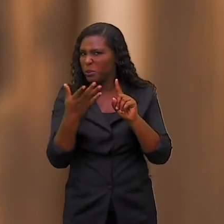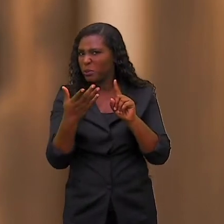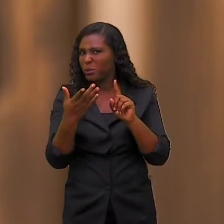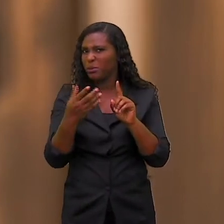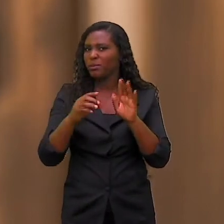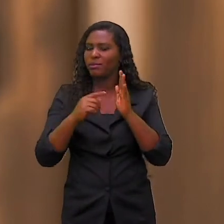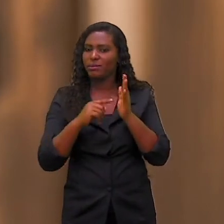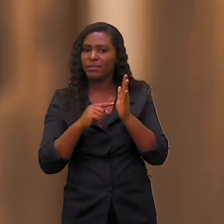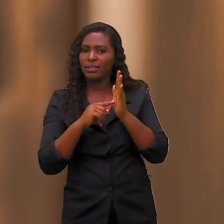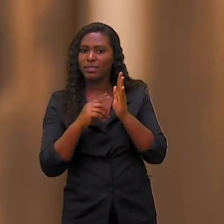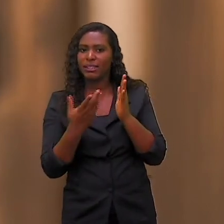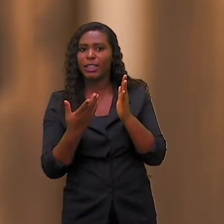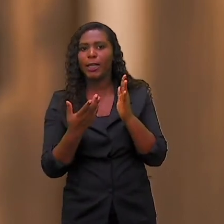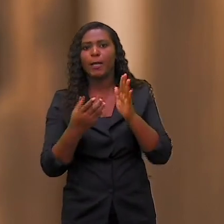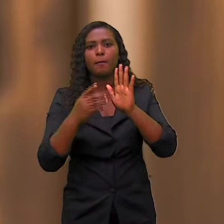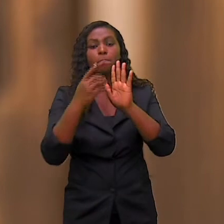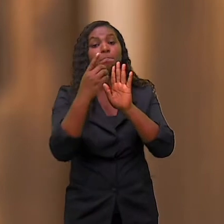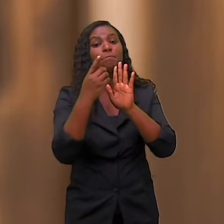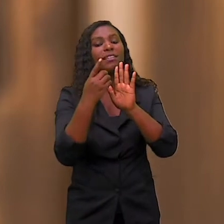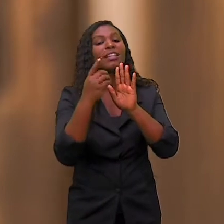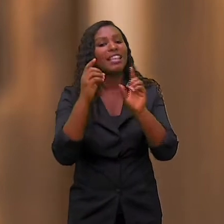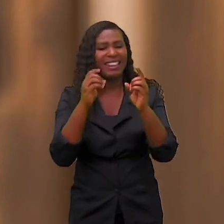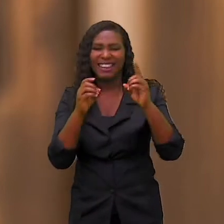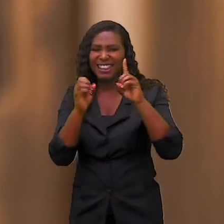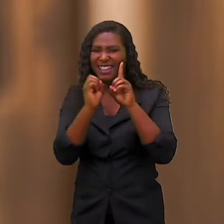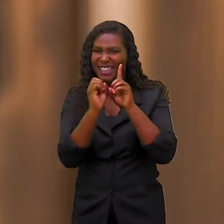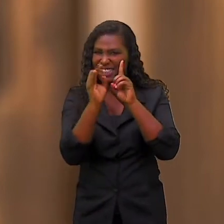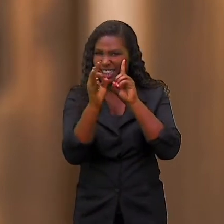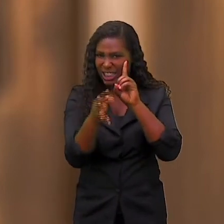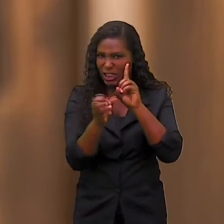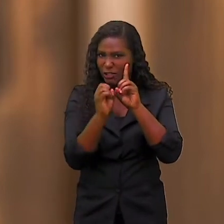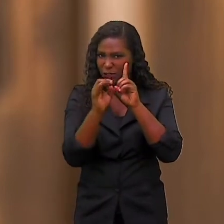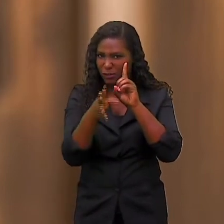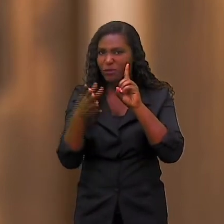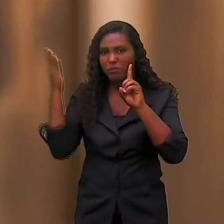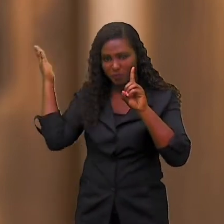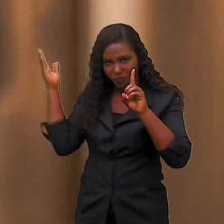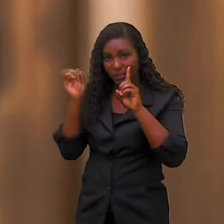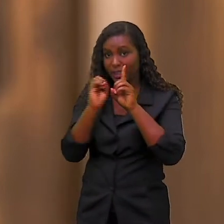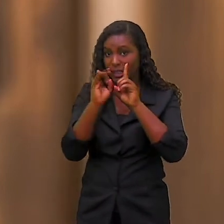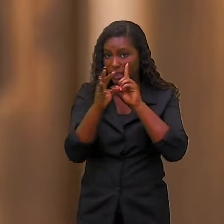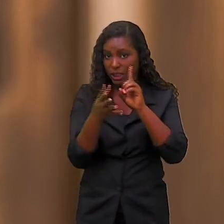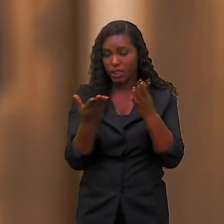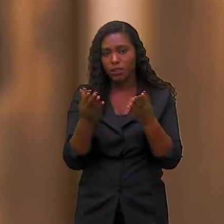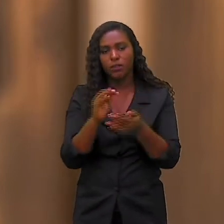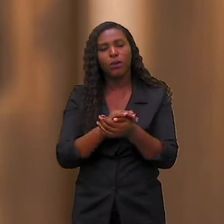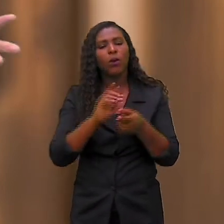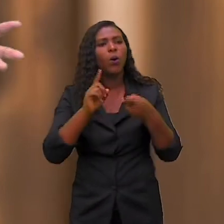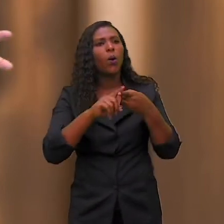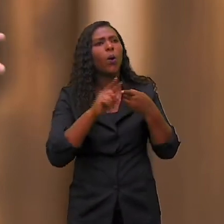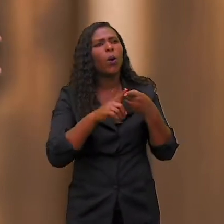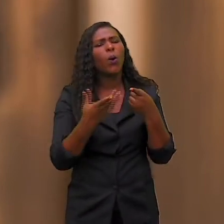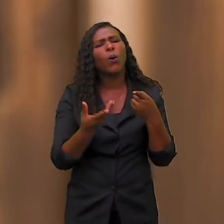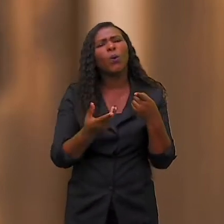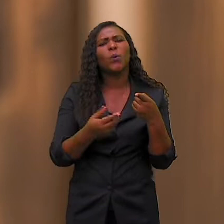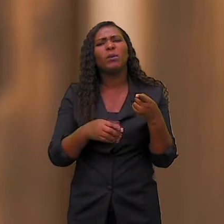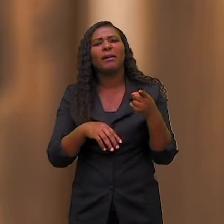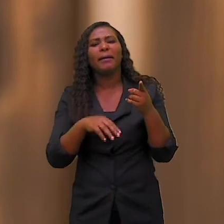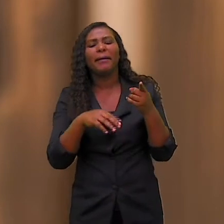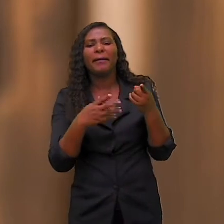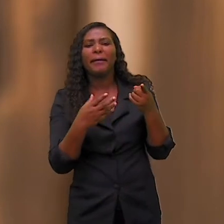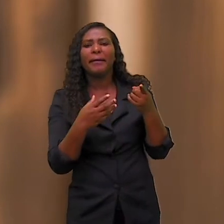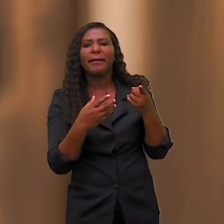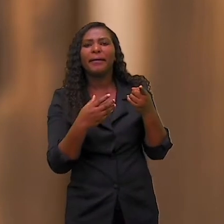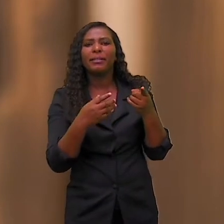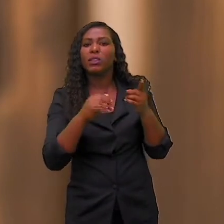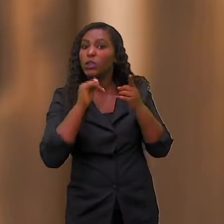Diário, relatos, biografia, notícia, cardápio e por aí vai, não é mesmo?